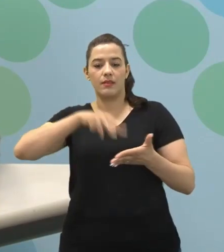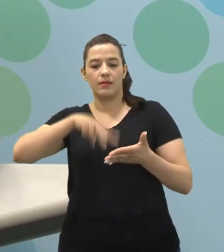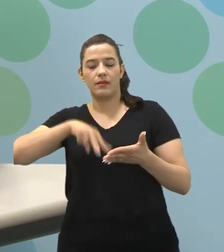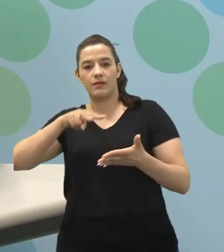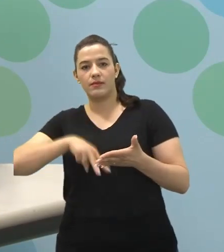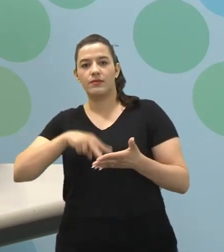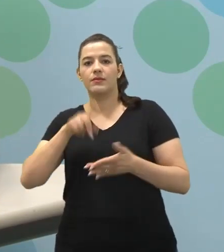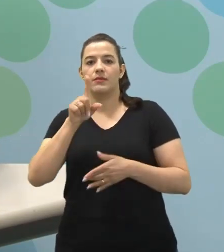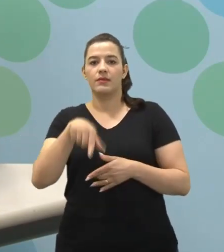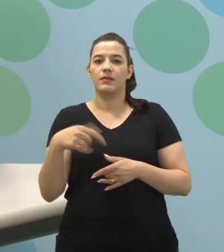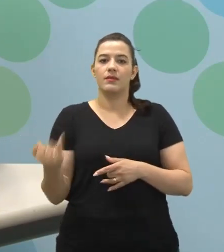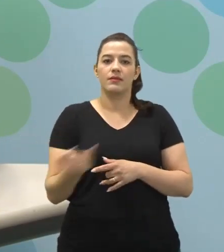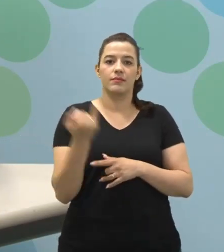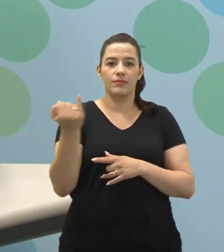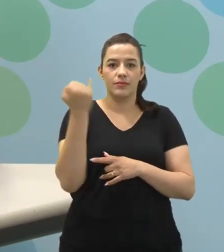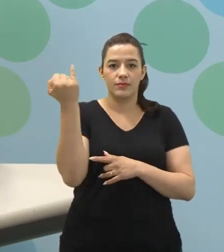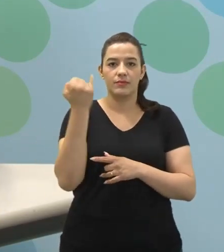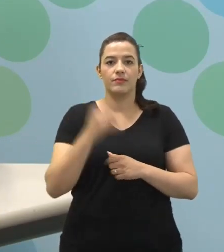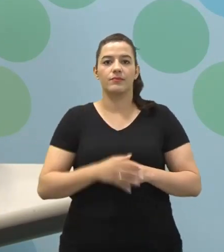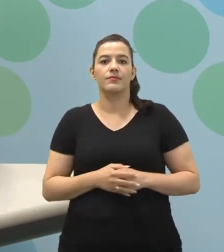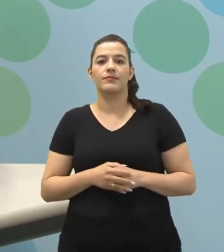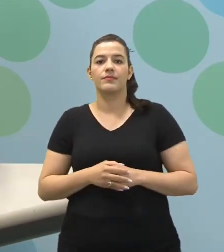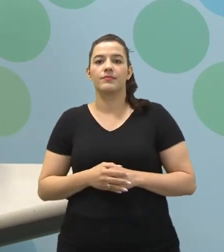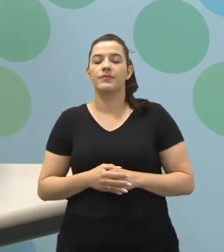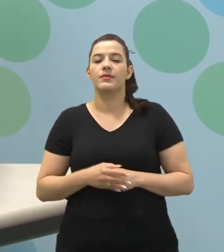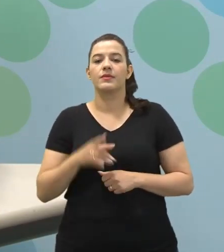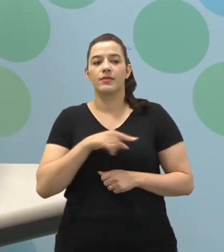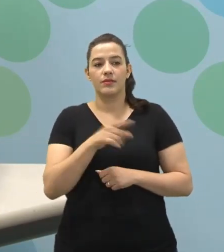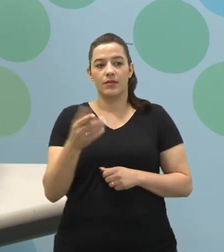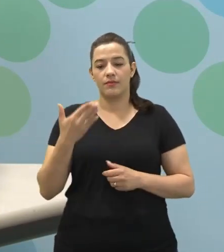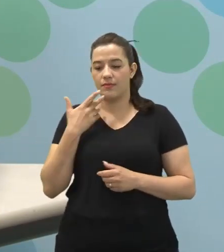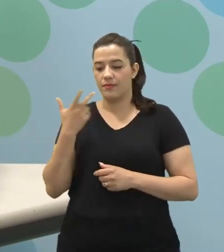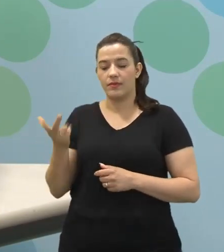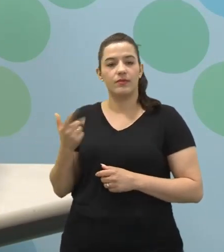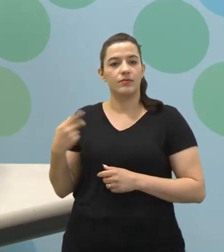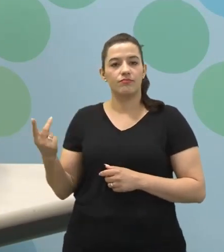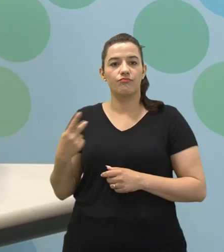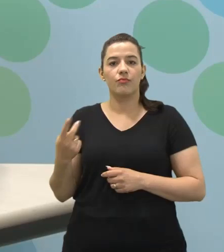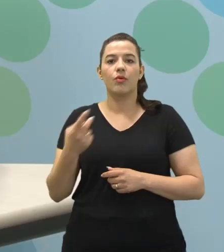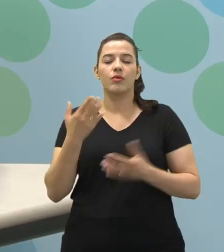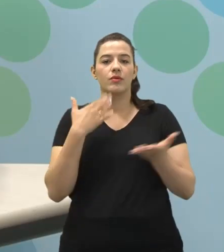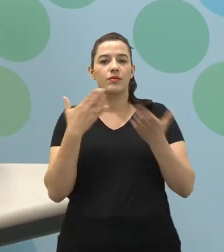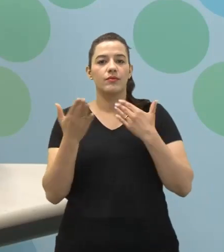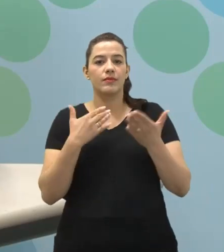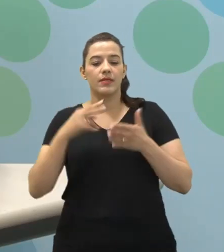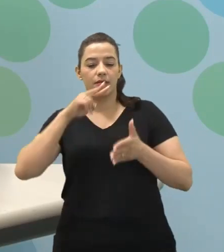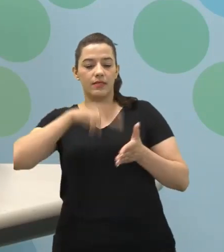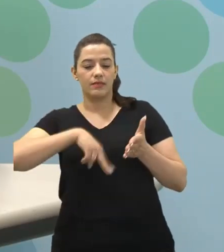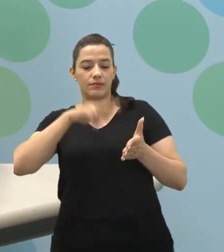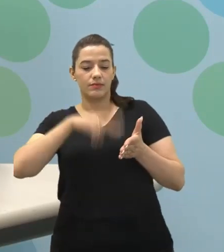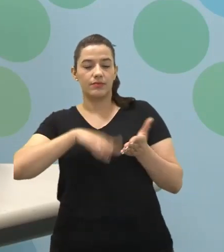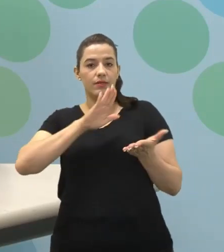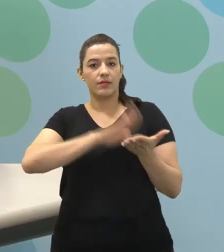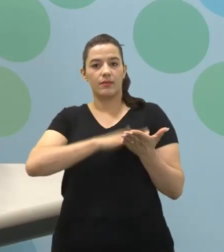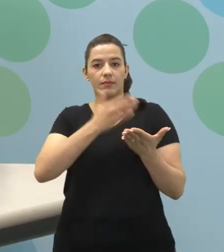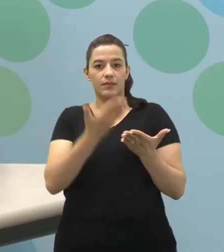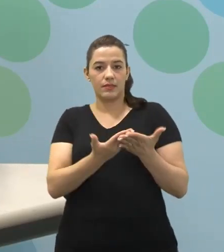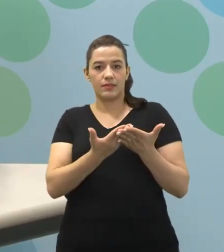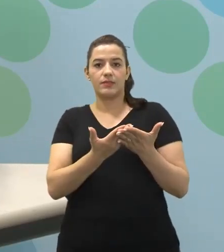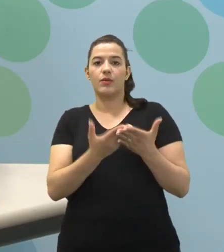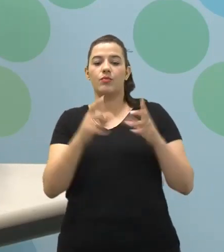algo extremamente importante não estava comentando aqui com o Rafael como a leitura EA interpretação